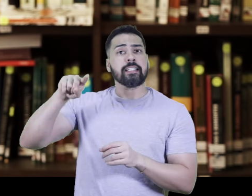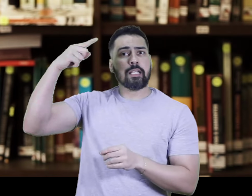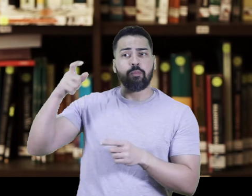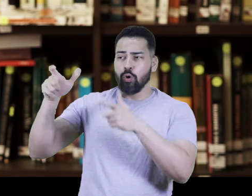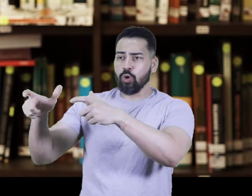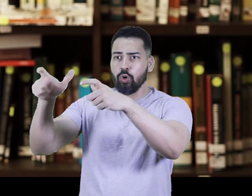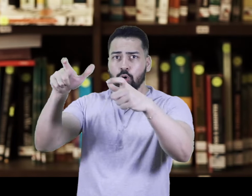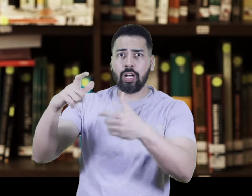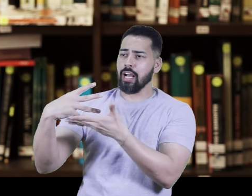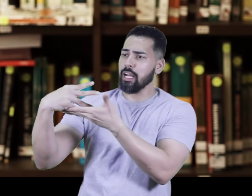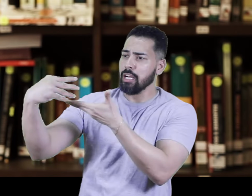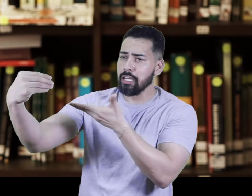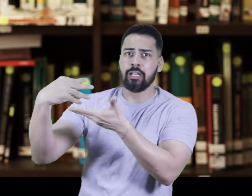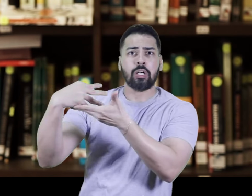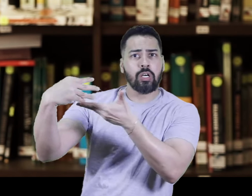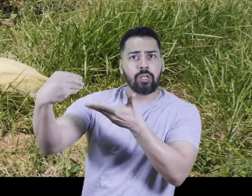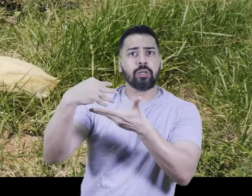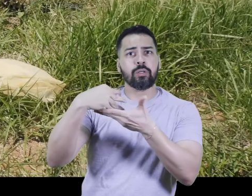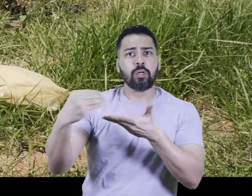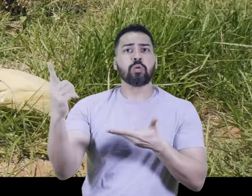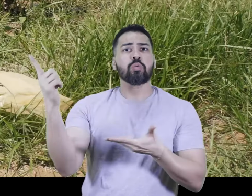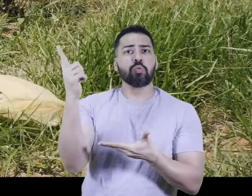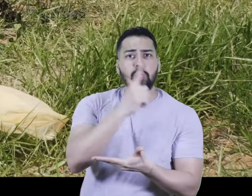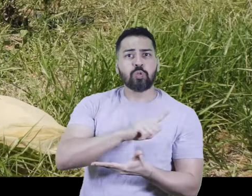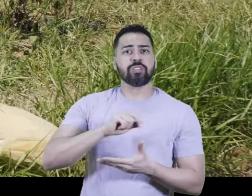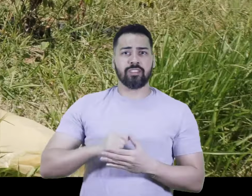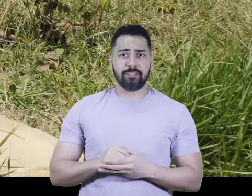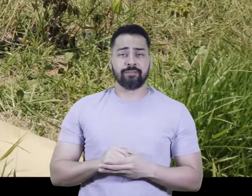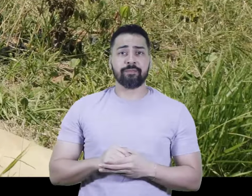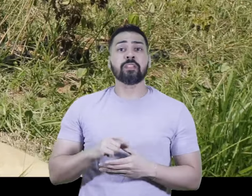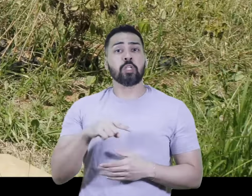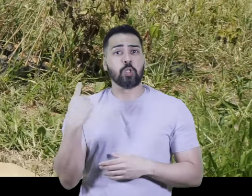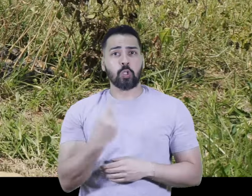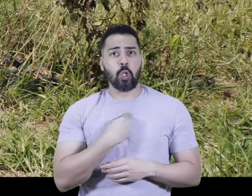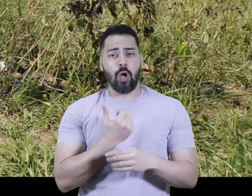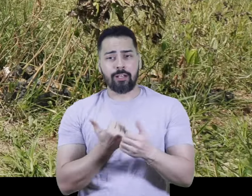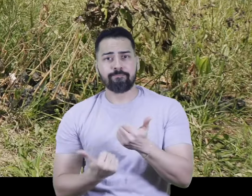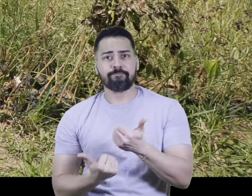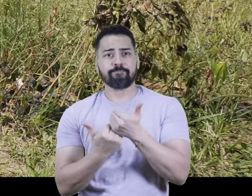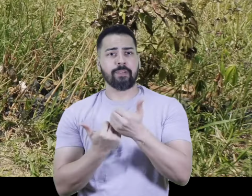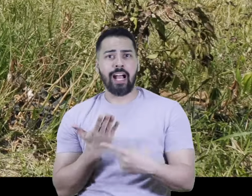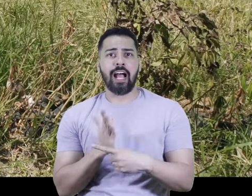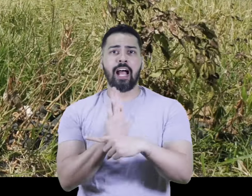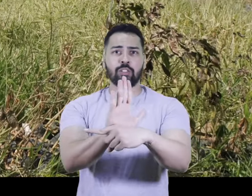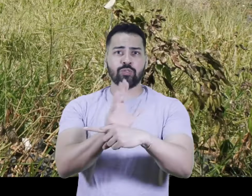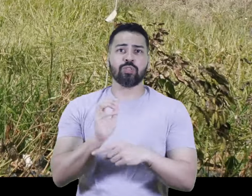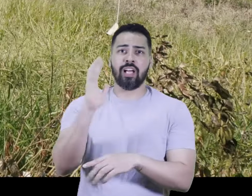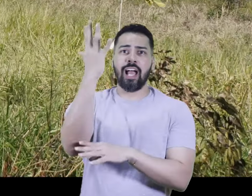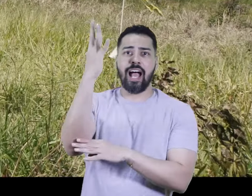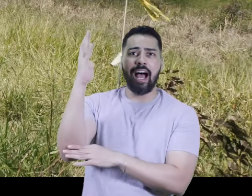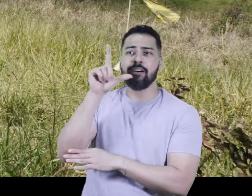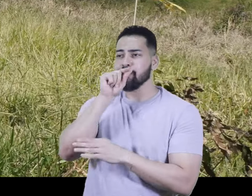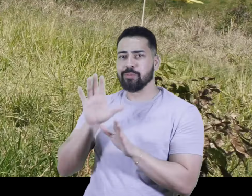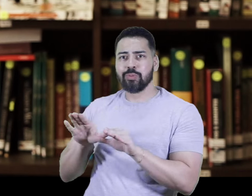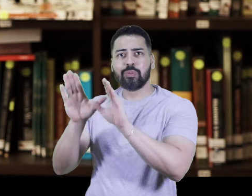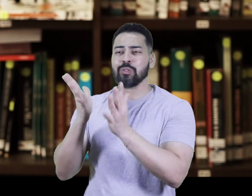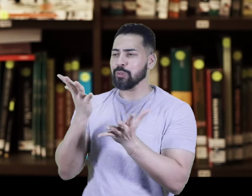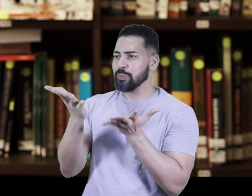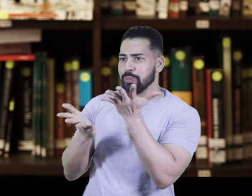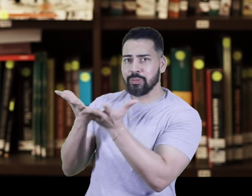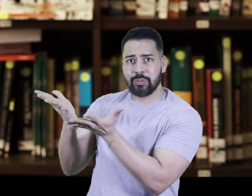de ser replicada para toda a região. A gente está aumentando o estoque de carbono, a gente está colaborando positivamente para o combate das